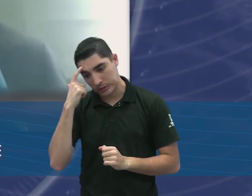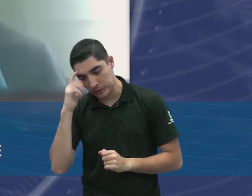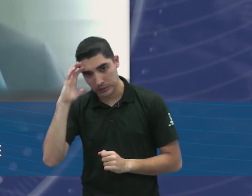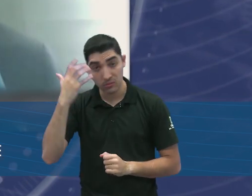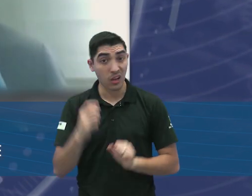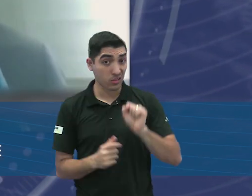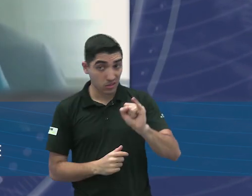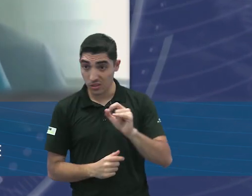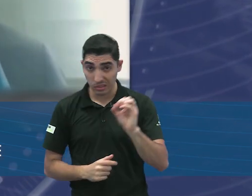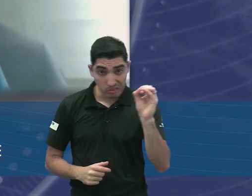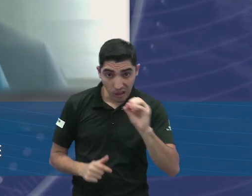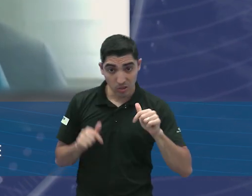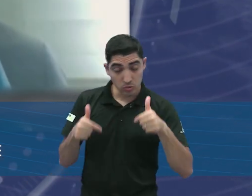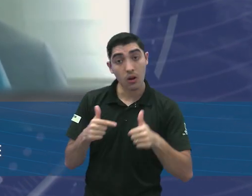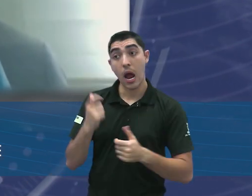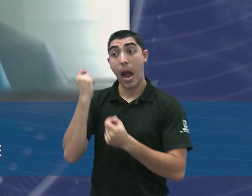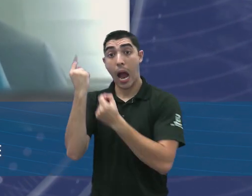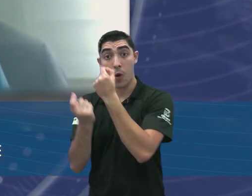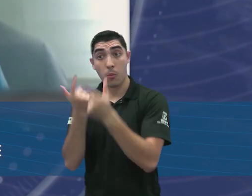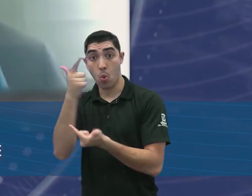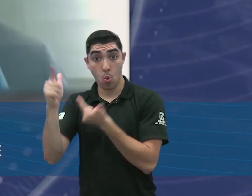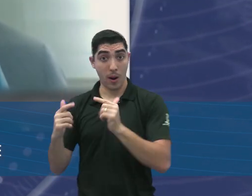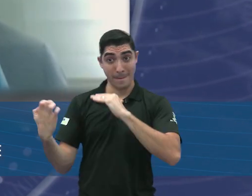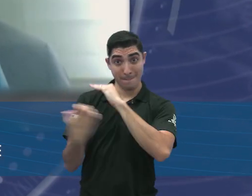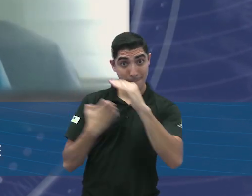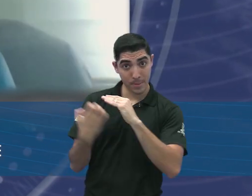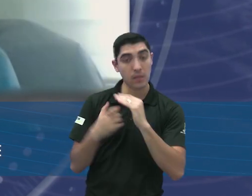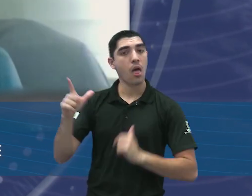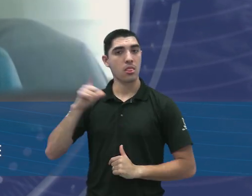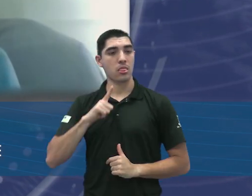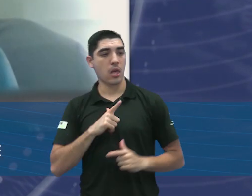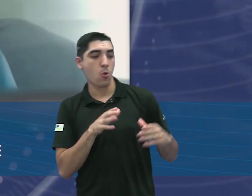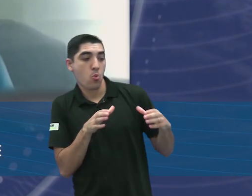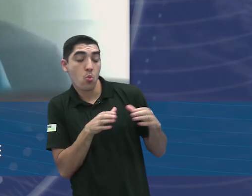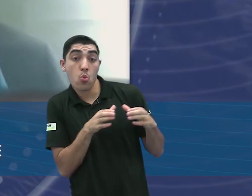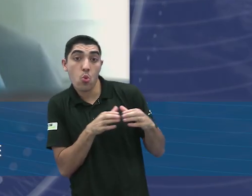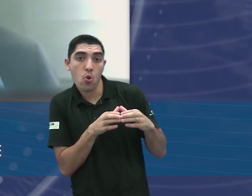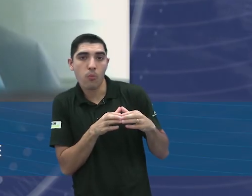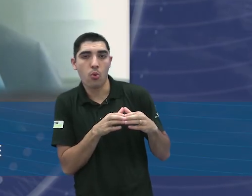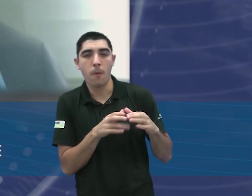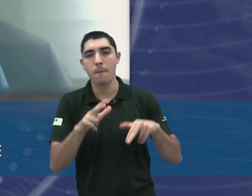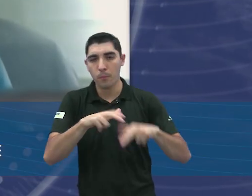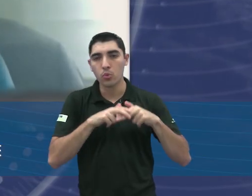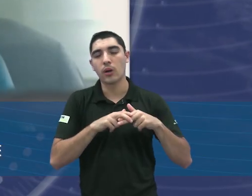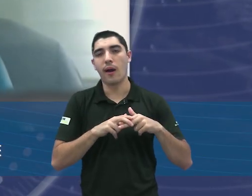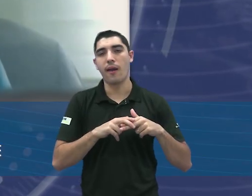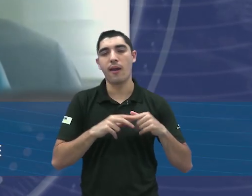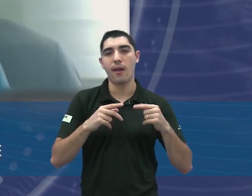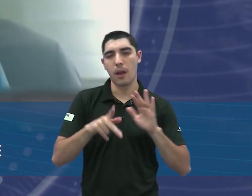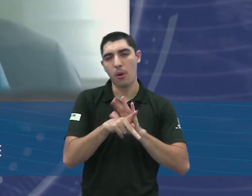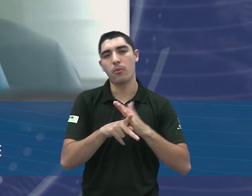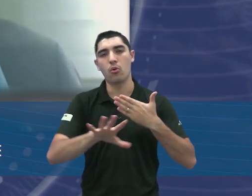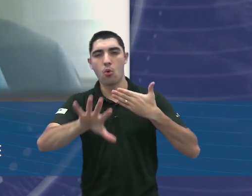seja possível, existem empresas um pouco maiores também que têm uma ouvidoria anônima, em que você pode mandar uma mensagem para eles, para que